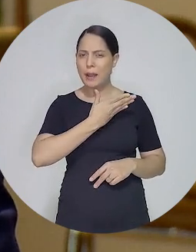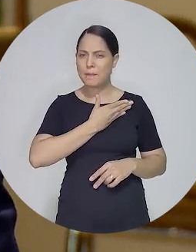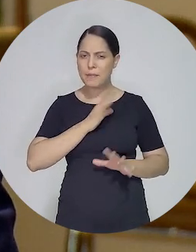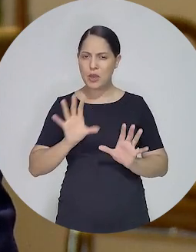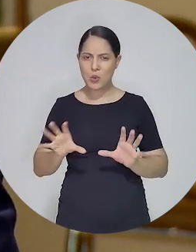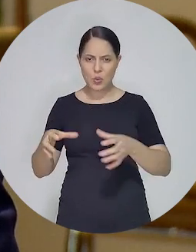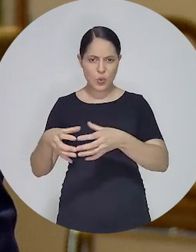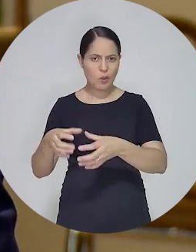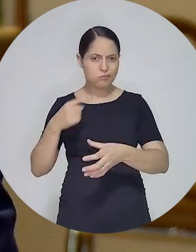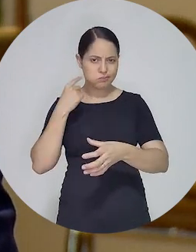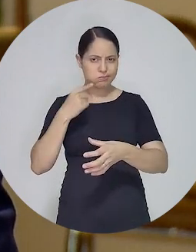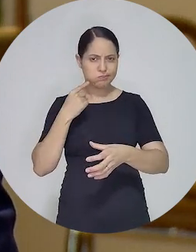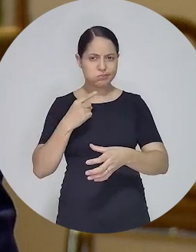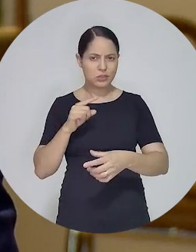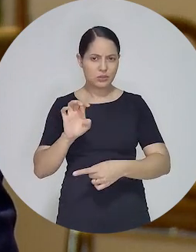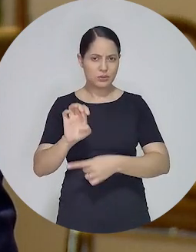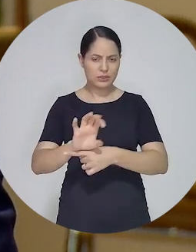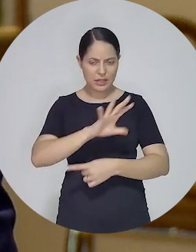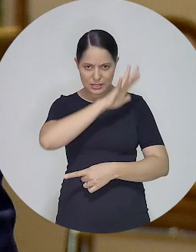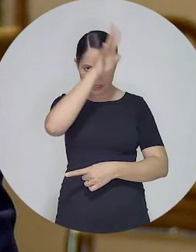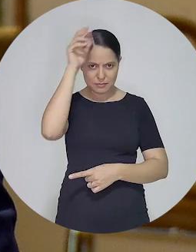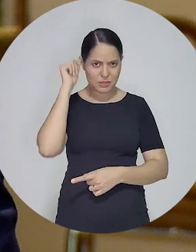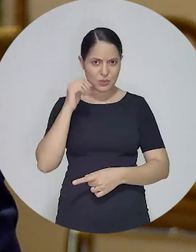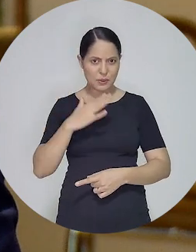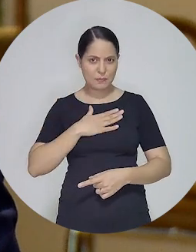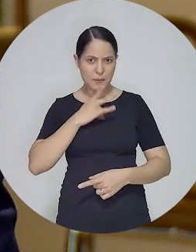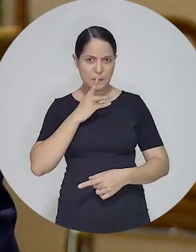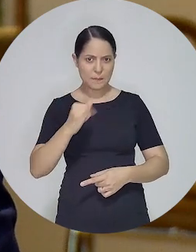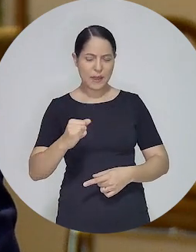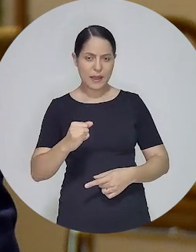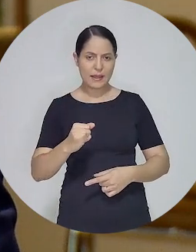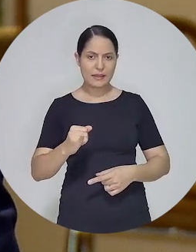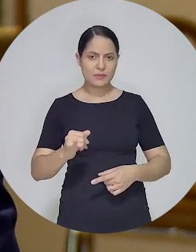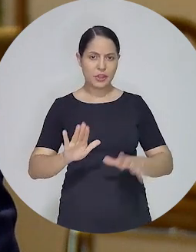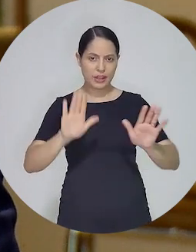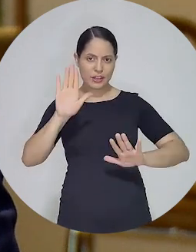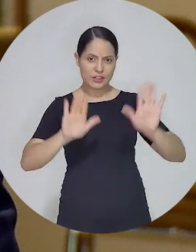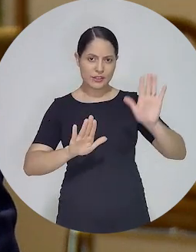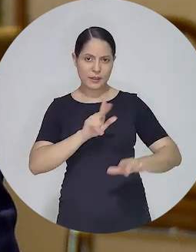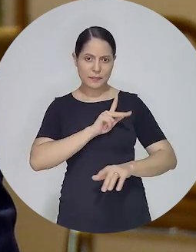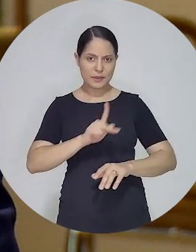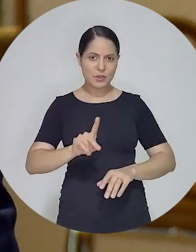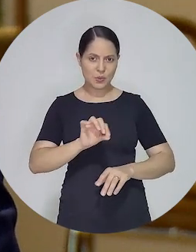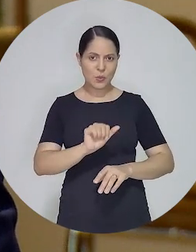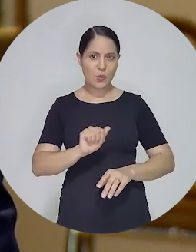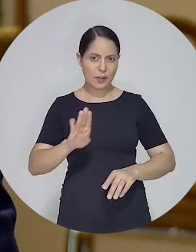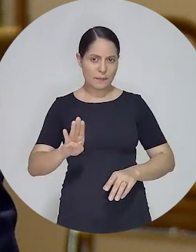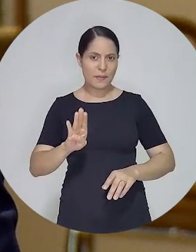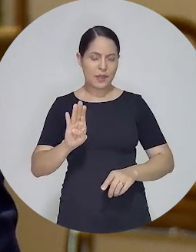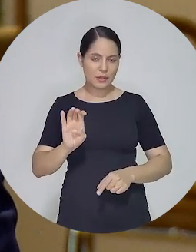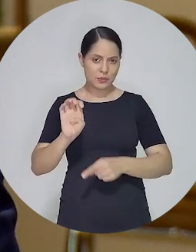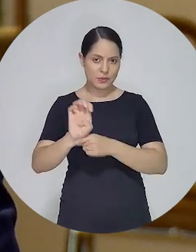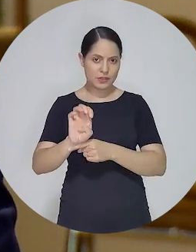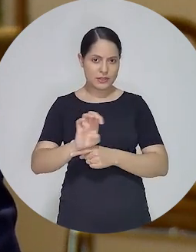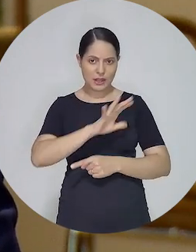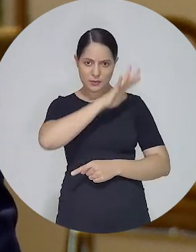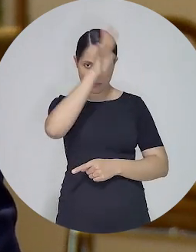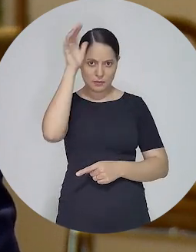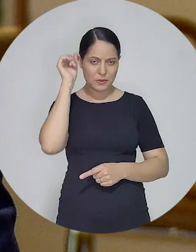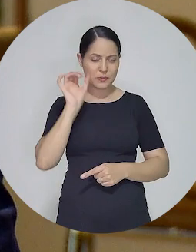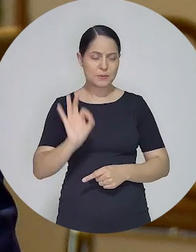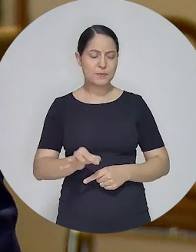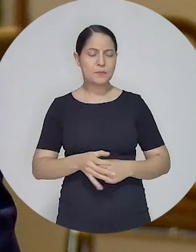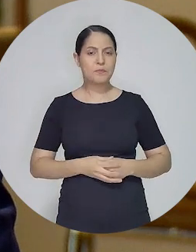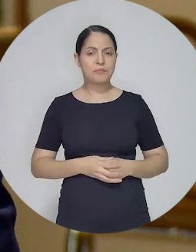levado por muitos amigos, por um grupo de advogados amazonenses, se candidatou a primeira vez a presidente da OAB do Amazonas. Então,